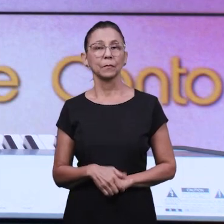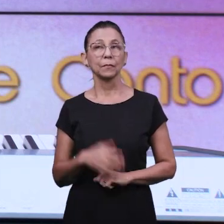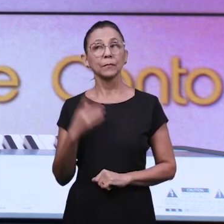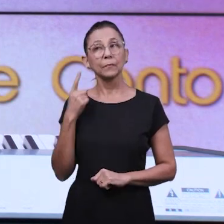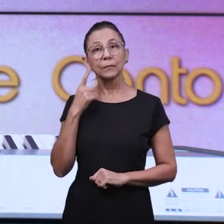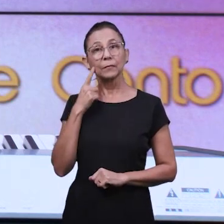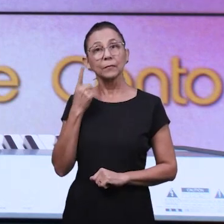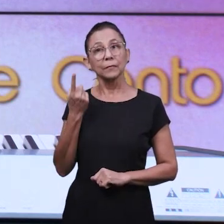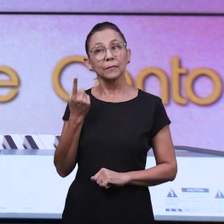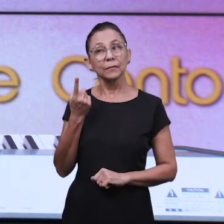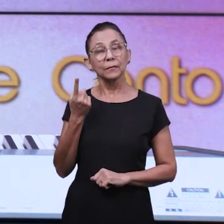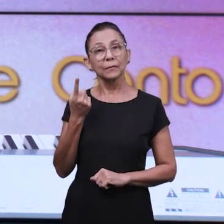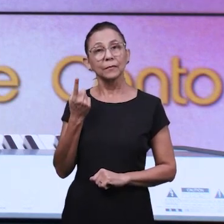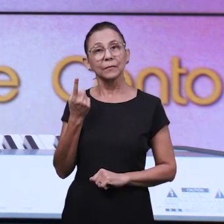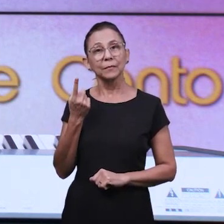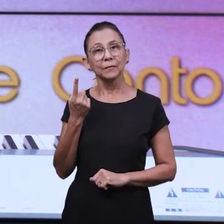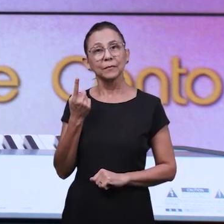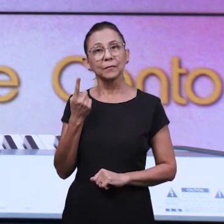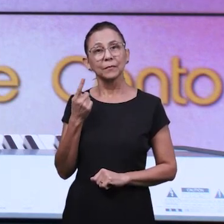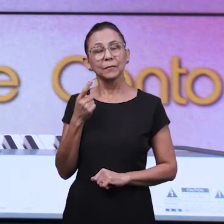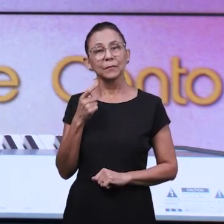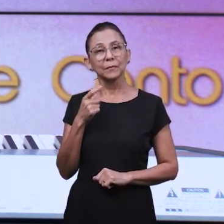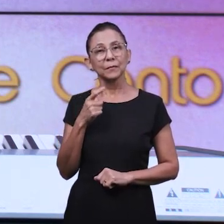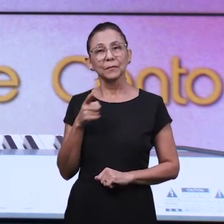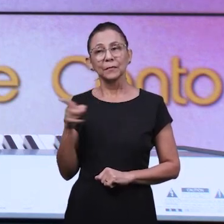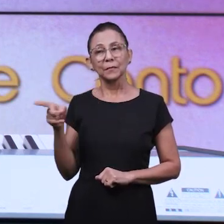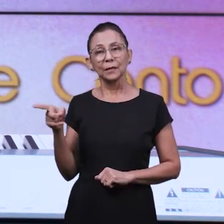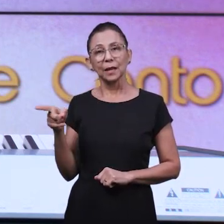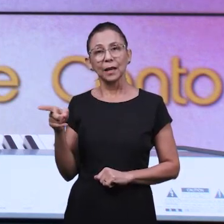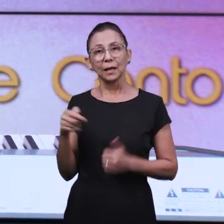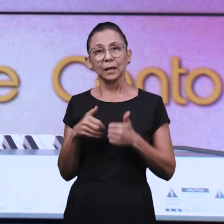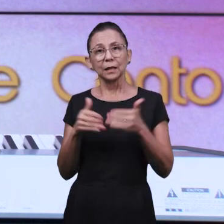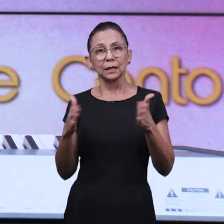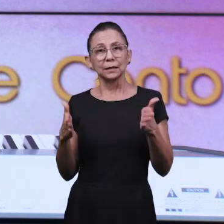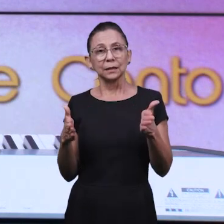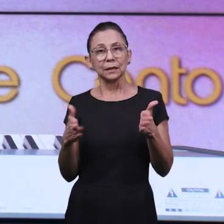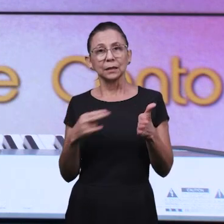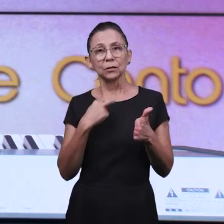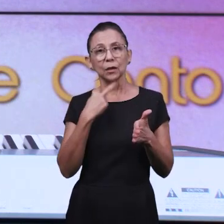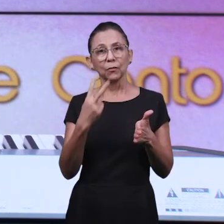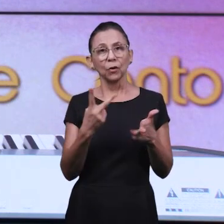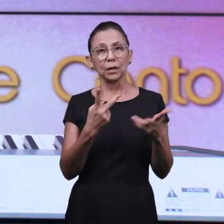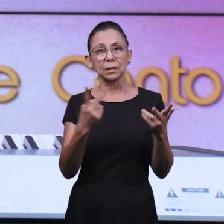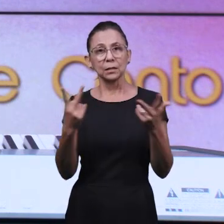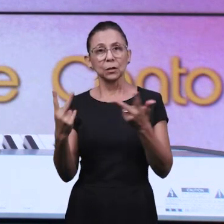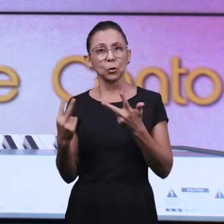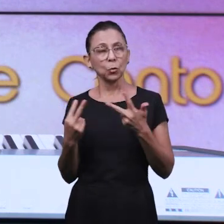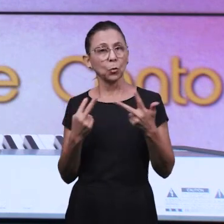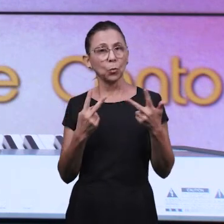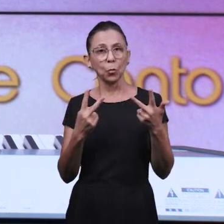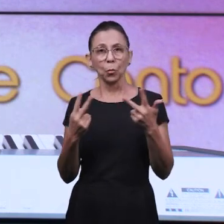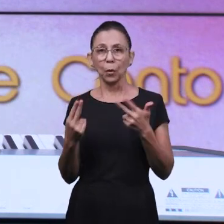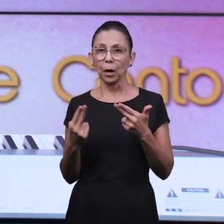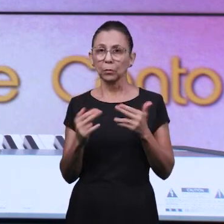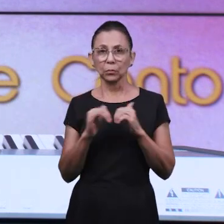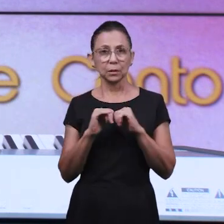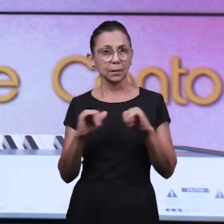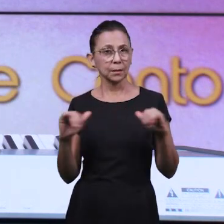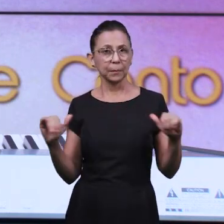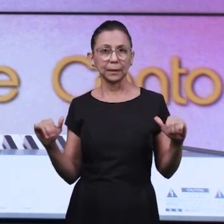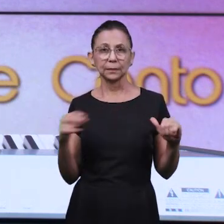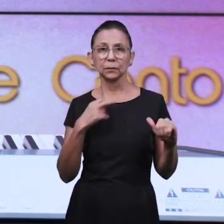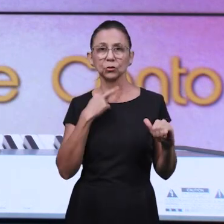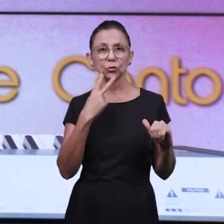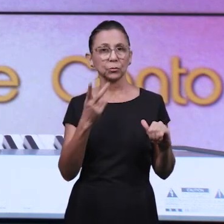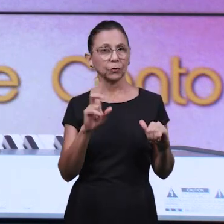Eu tenho aqui as irmãs iniciando, cantando a mesma voz. Não há divisão de sopranos e